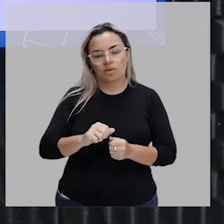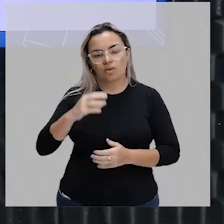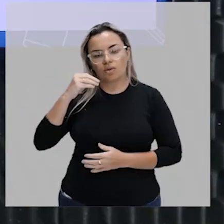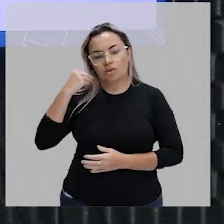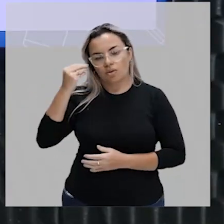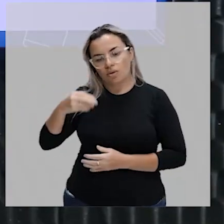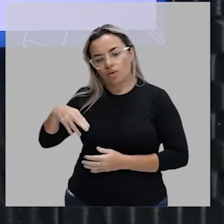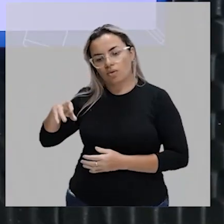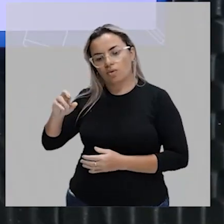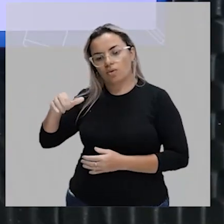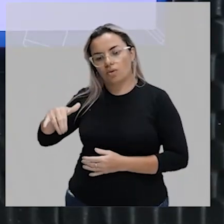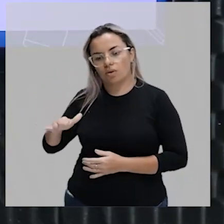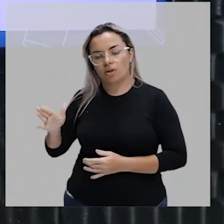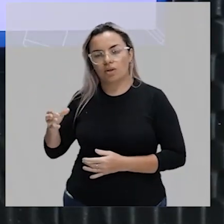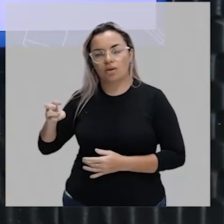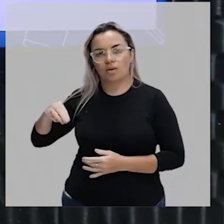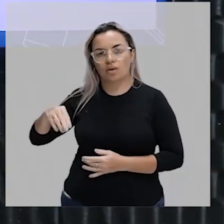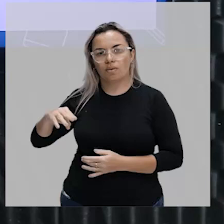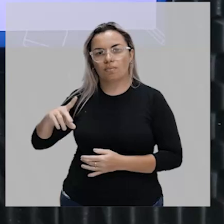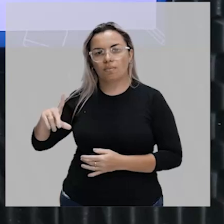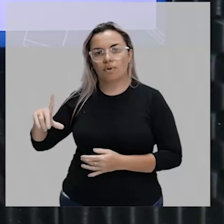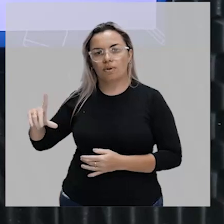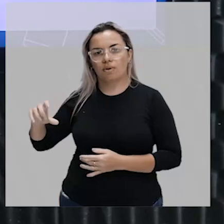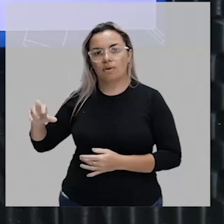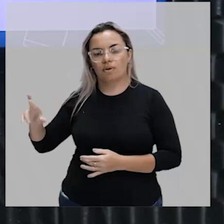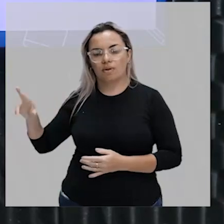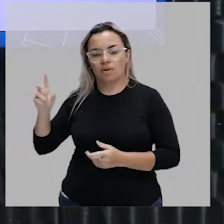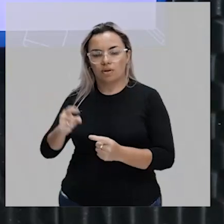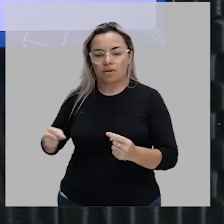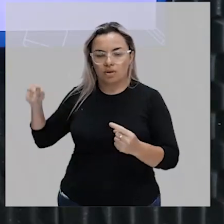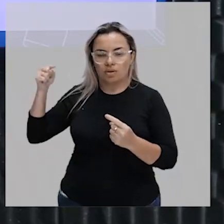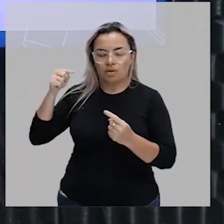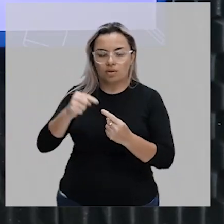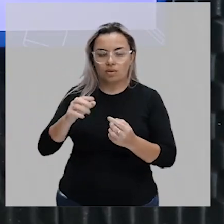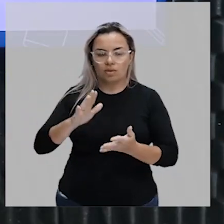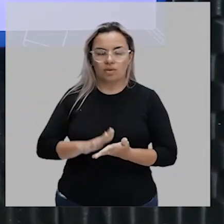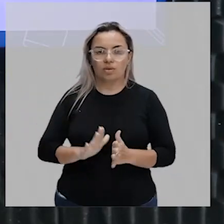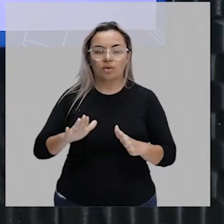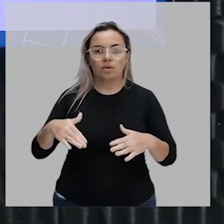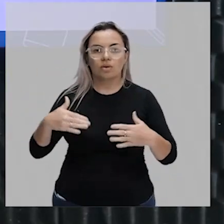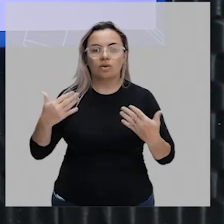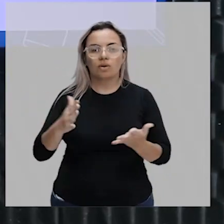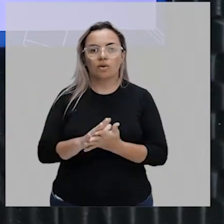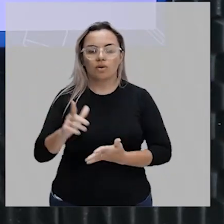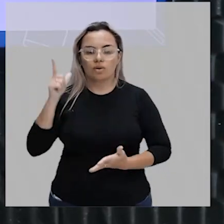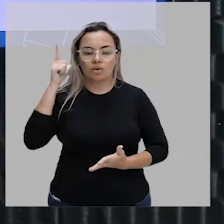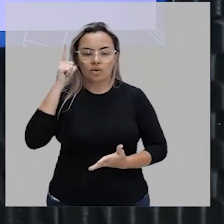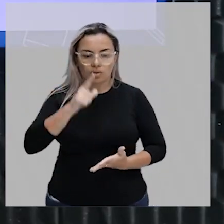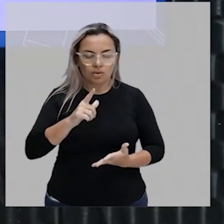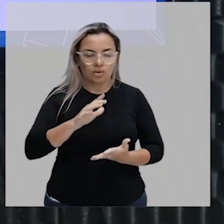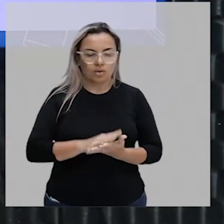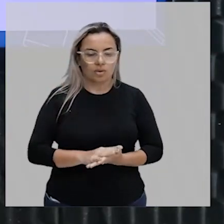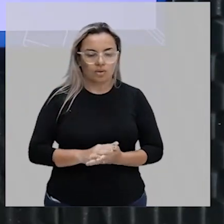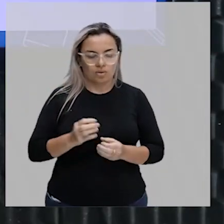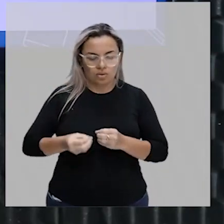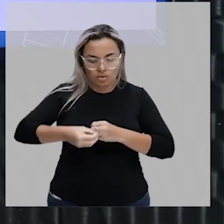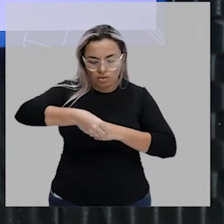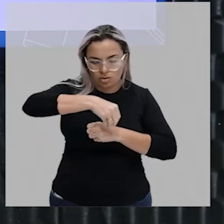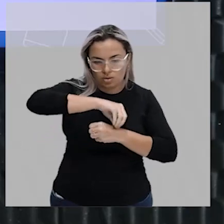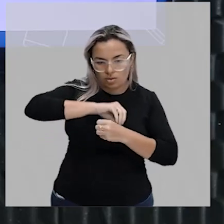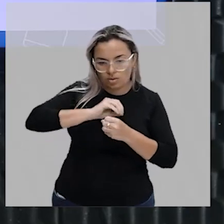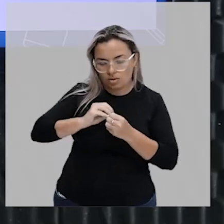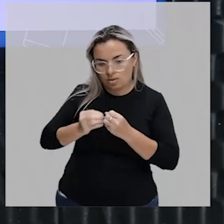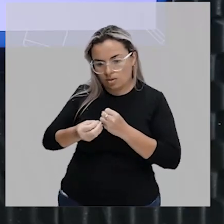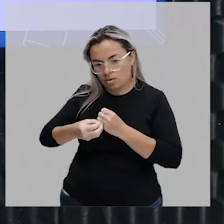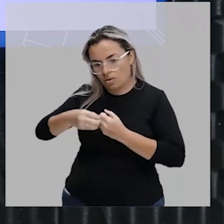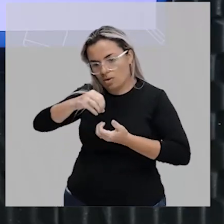aqui de Urey e Miller, tá bom? Então, esse era o objetivo. E o que eles conseguiram obter foi uma produção de